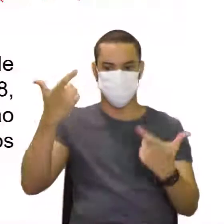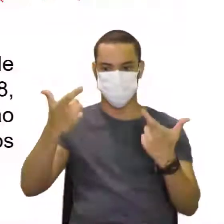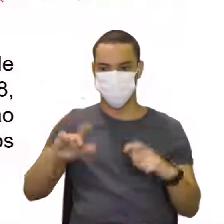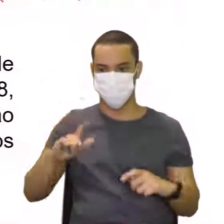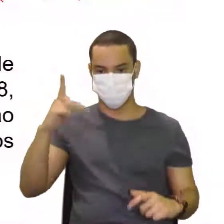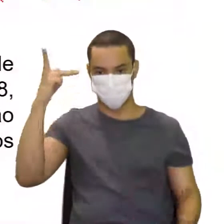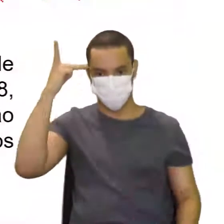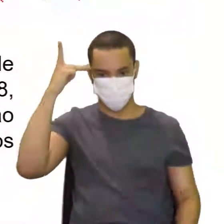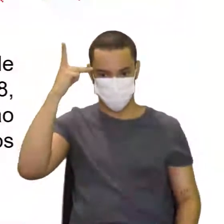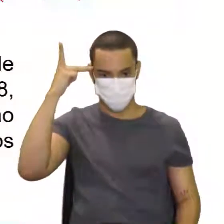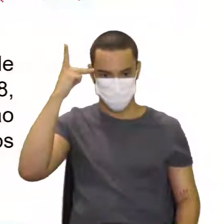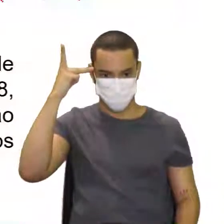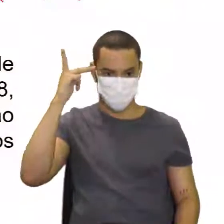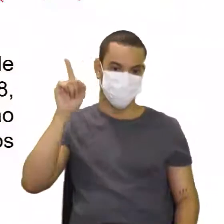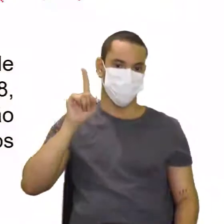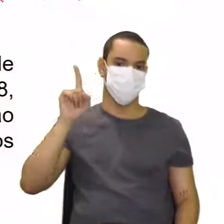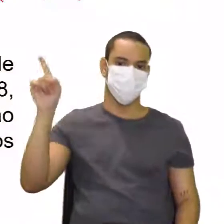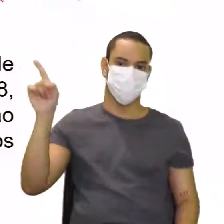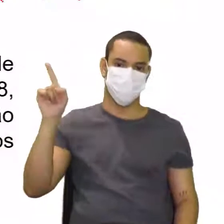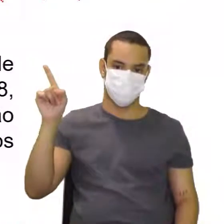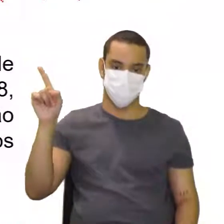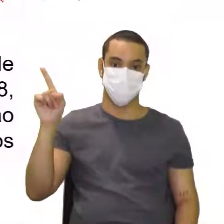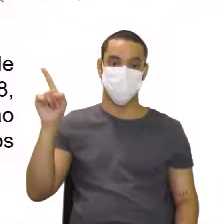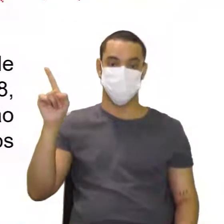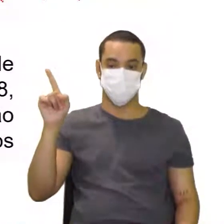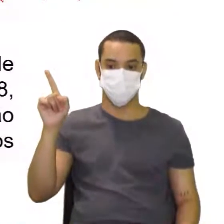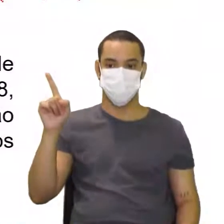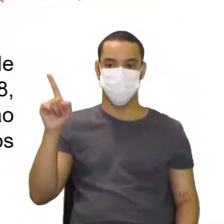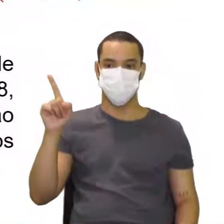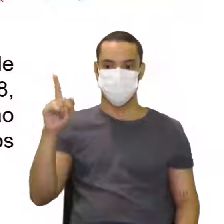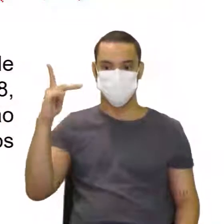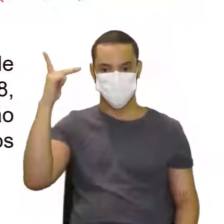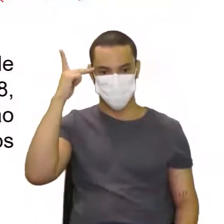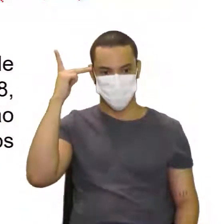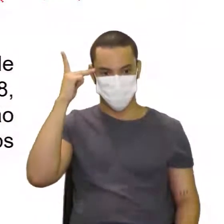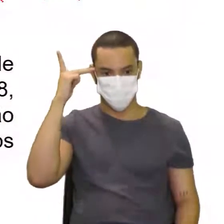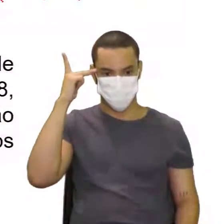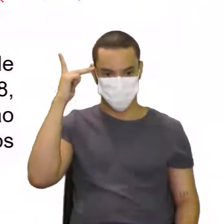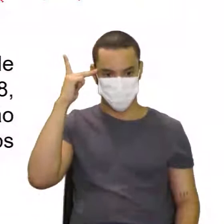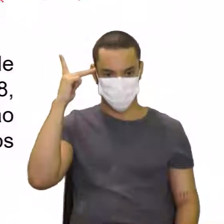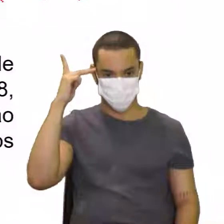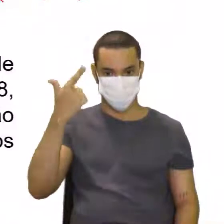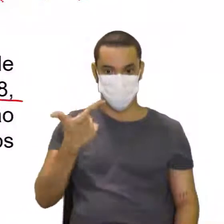Paulo. Então, foi lá na cidade de São Paulo que teve aí os 20 primeiros